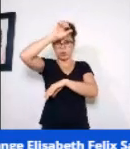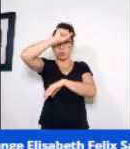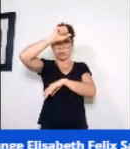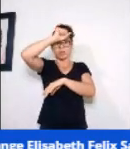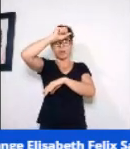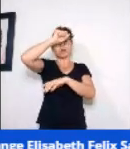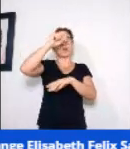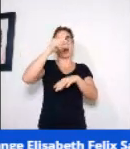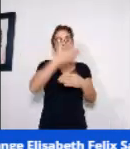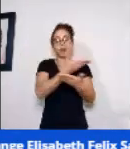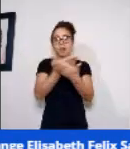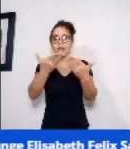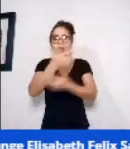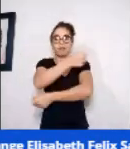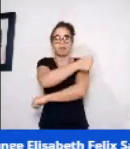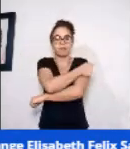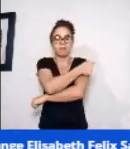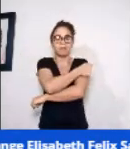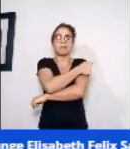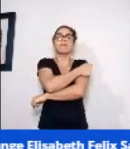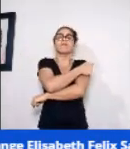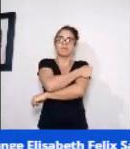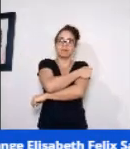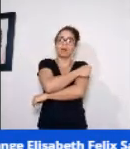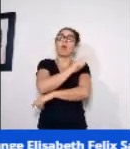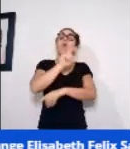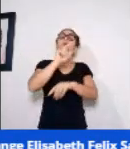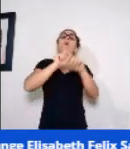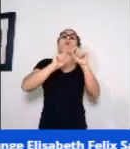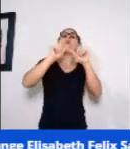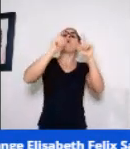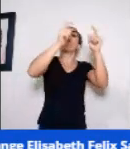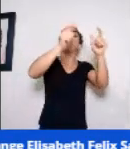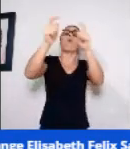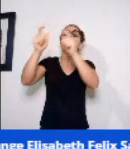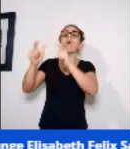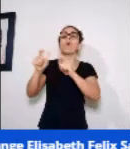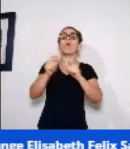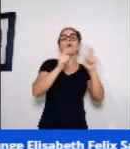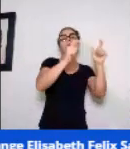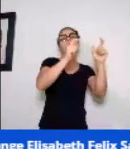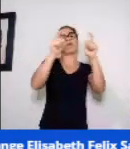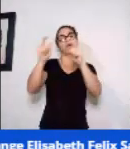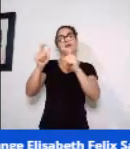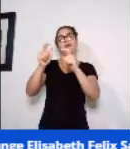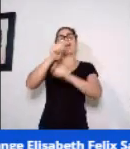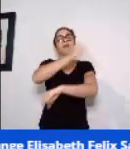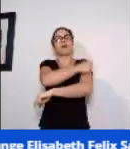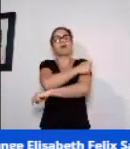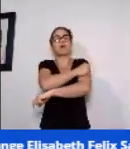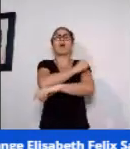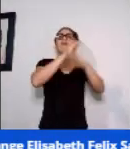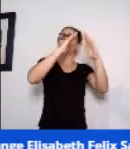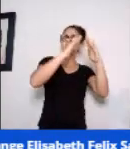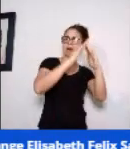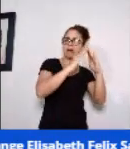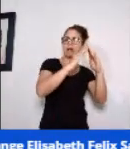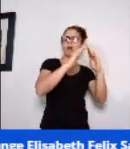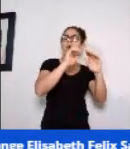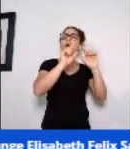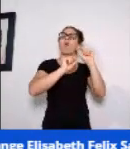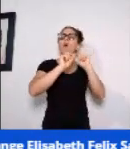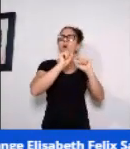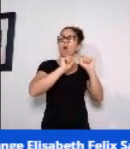Vamos pensar por onde estarão os nossos alunos. Se eles estarão em casa, e o que deve ser feito para preencher